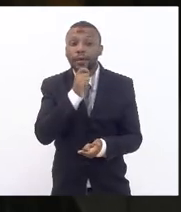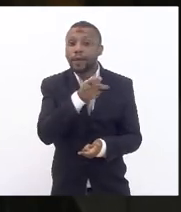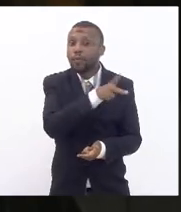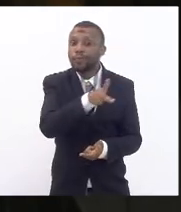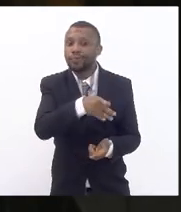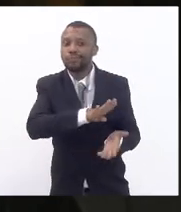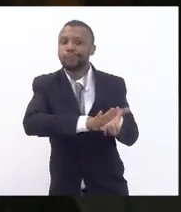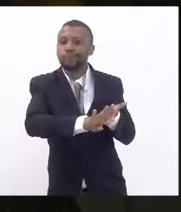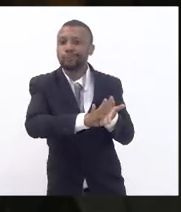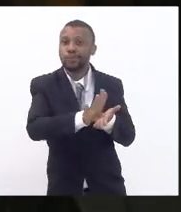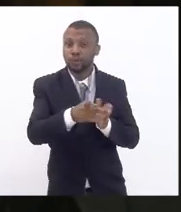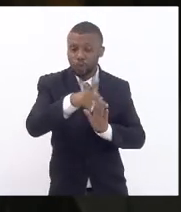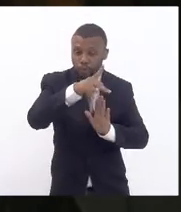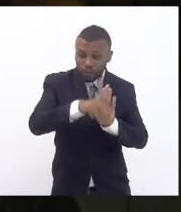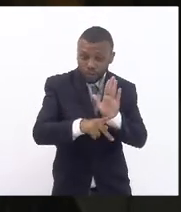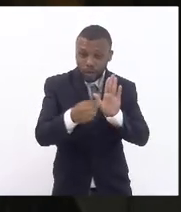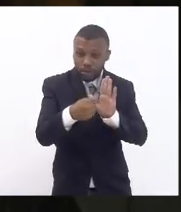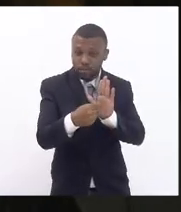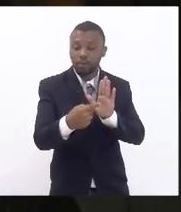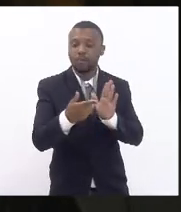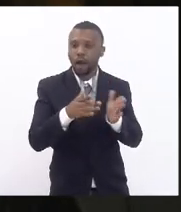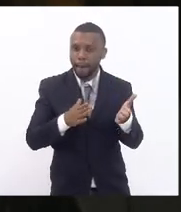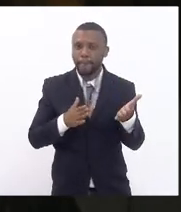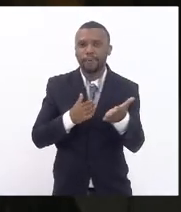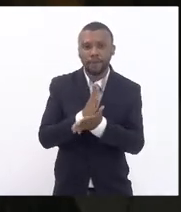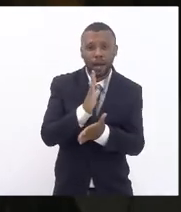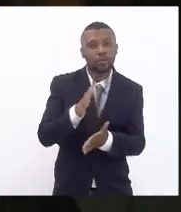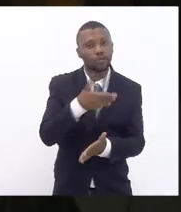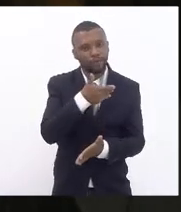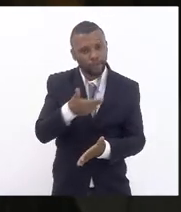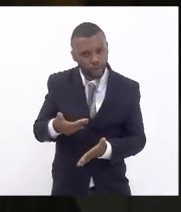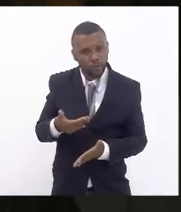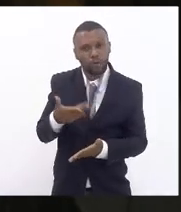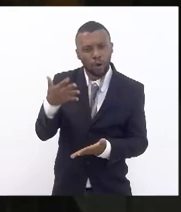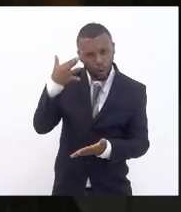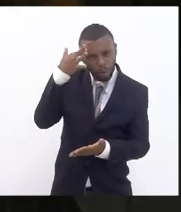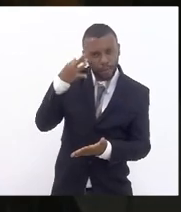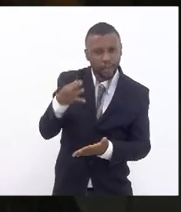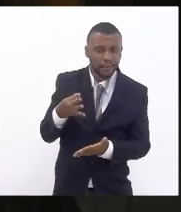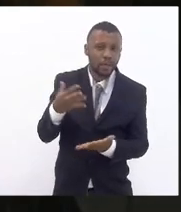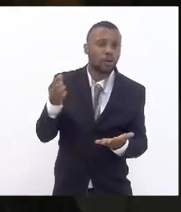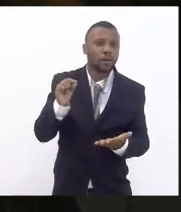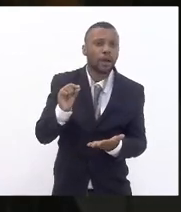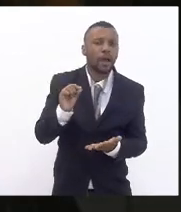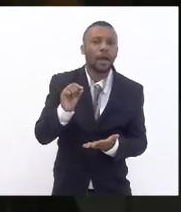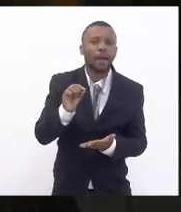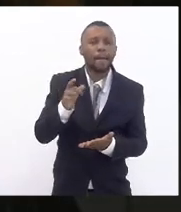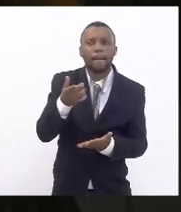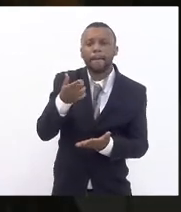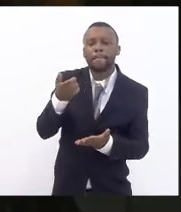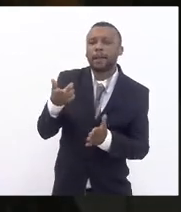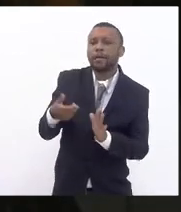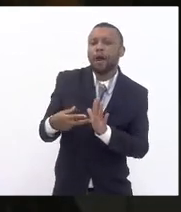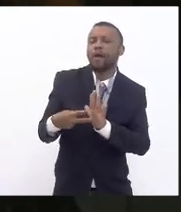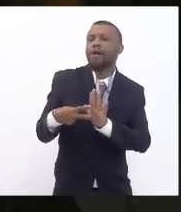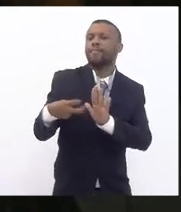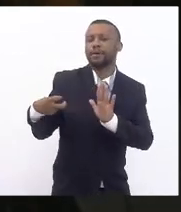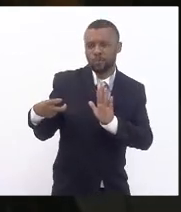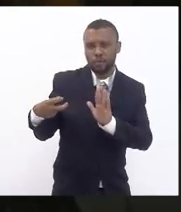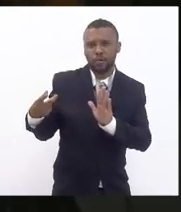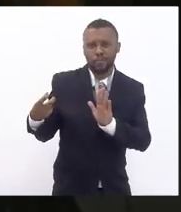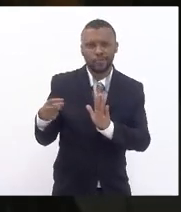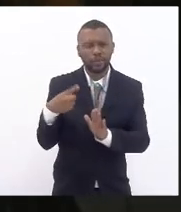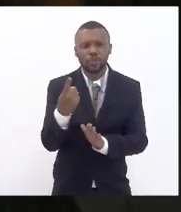sentido. Foi aprovado aqui, o governador entendeu vetá-lo. E agora passamos a ter